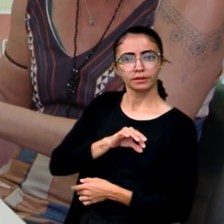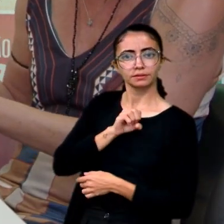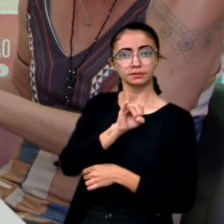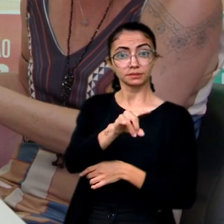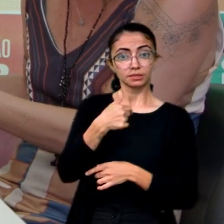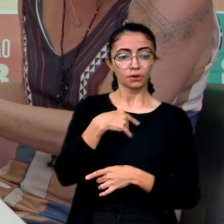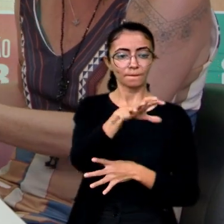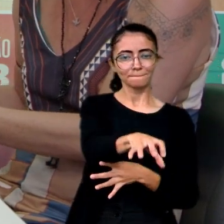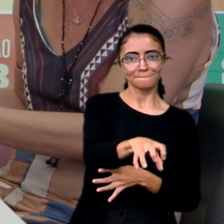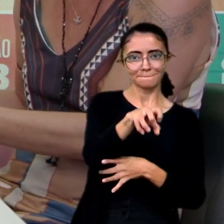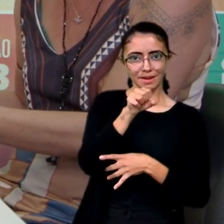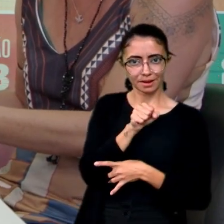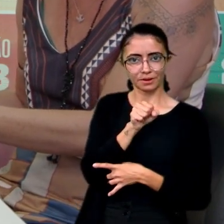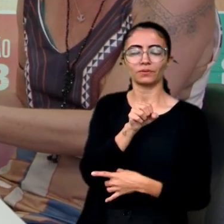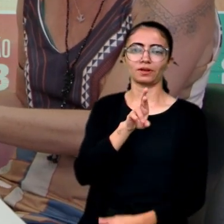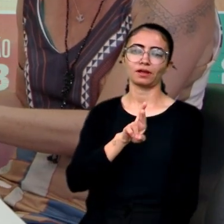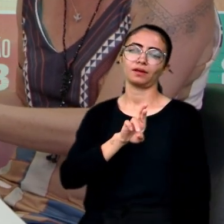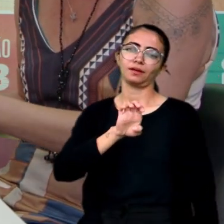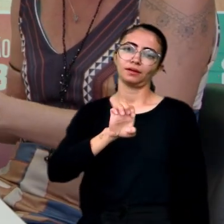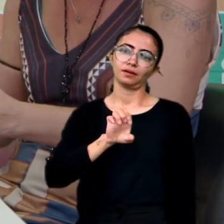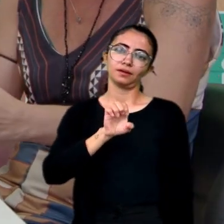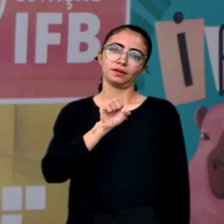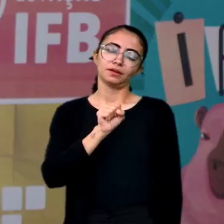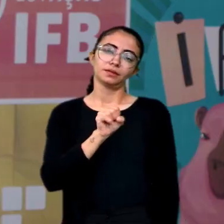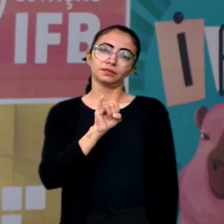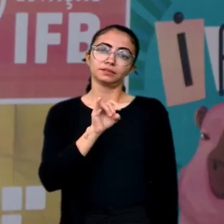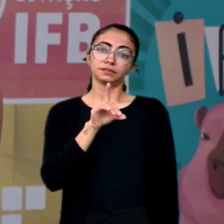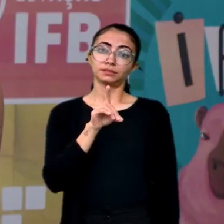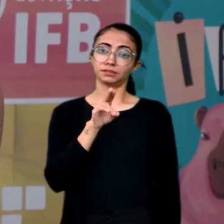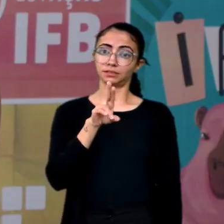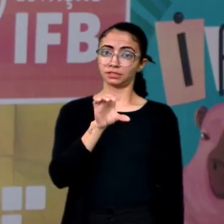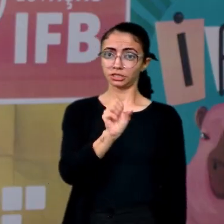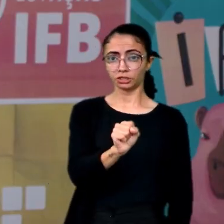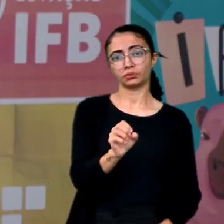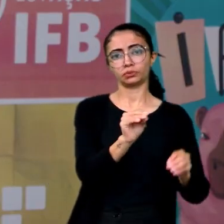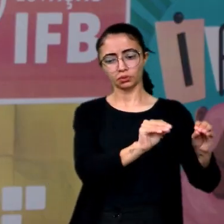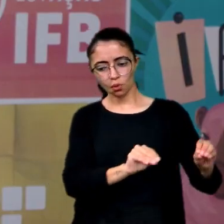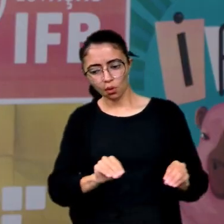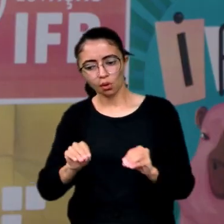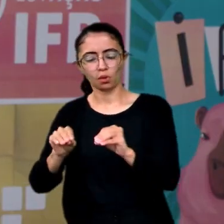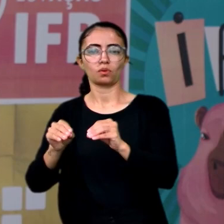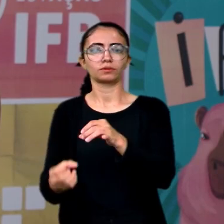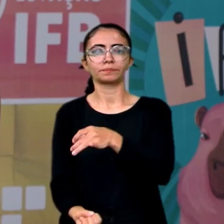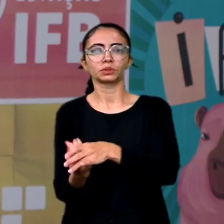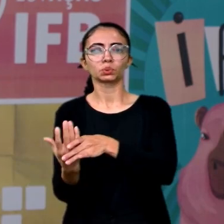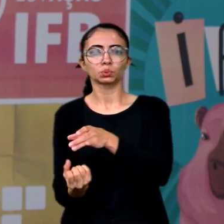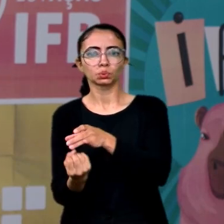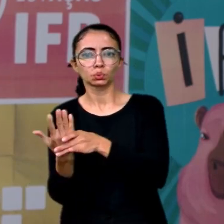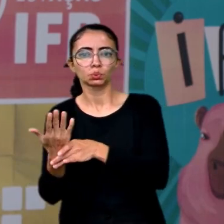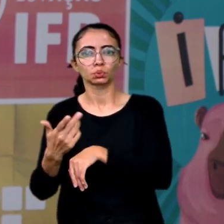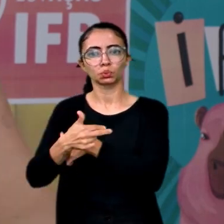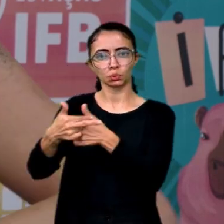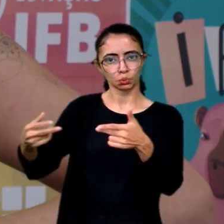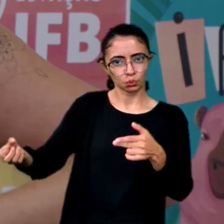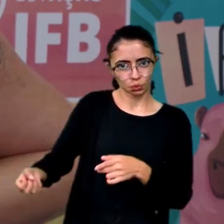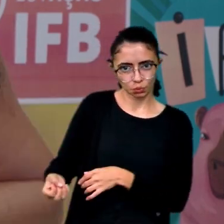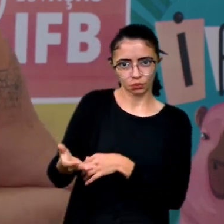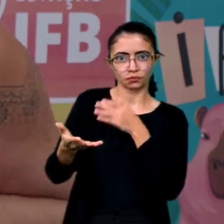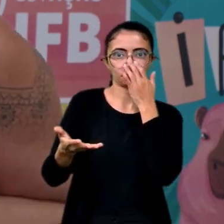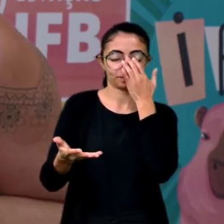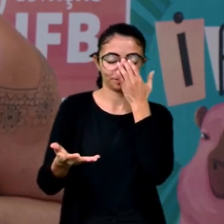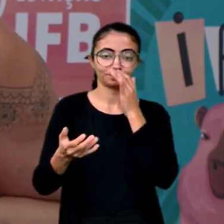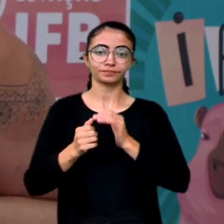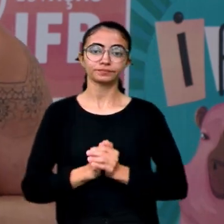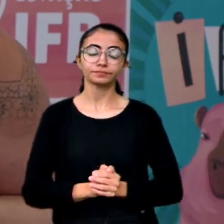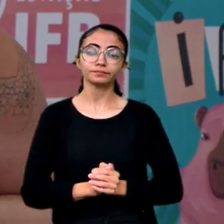matéria-prima para entrar no ciclo produtivo, aumentando o tempo de vida dos aterros sanitários, porque o que a gente está fazendo